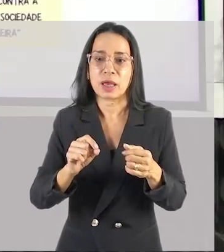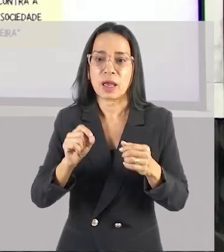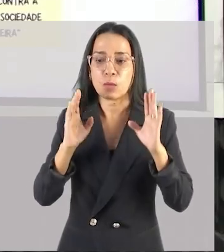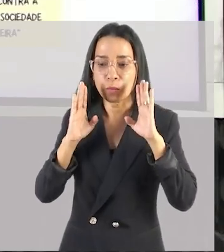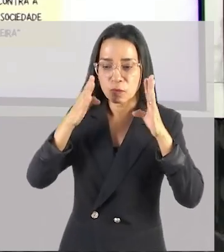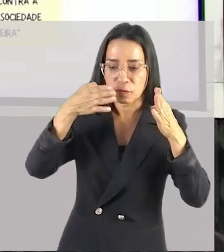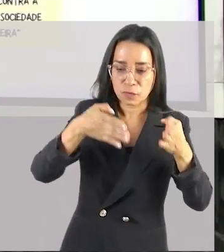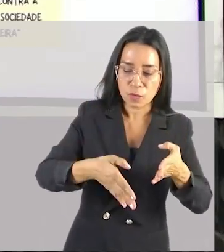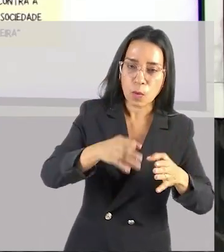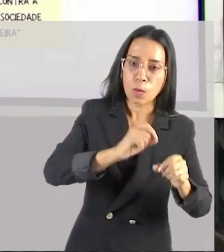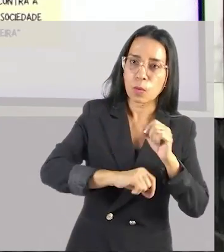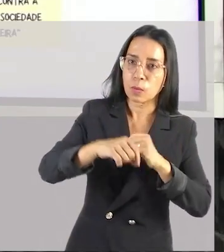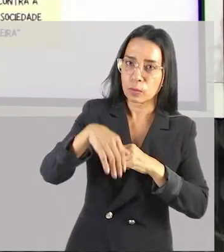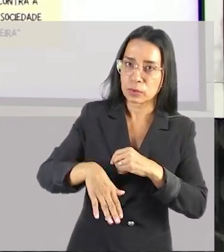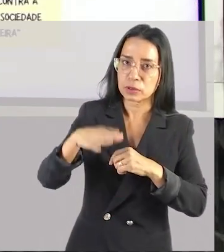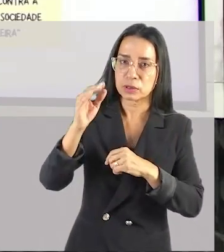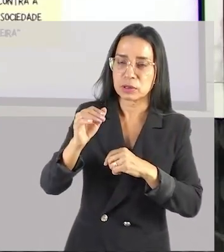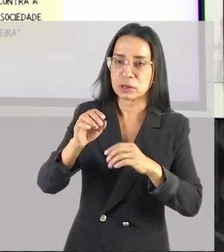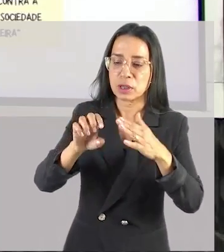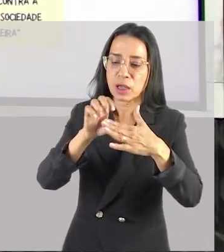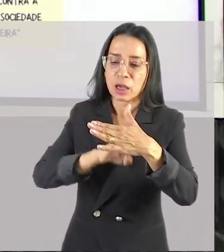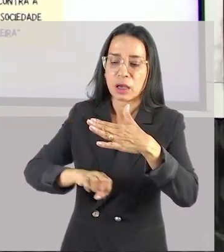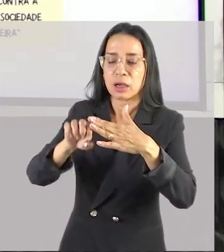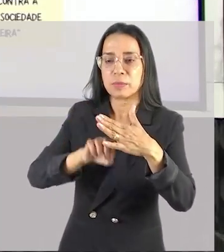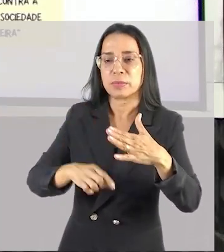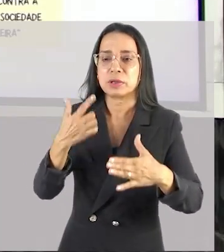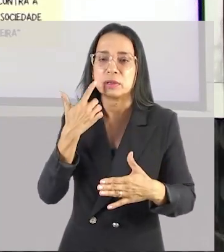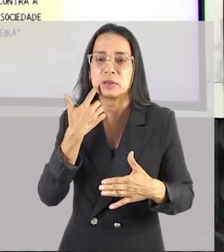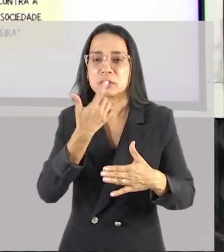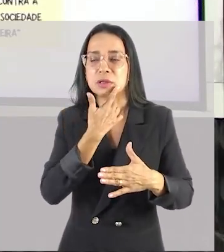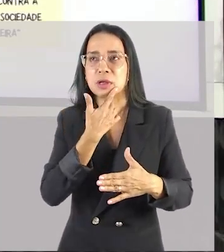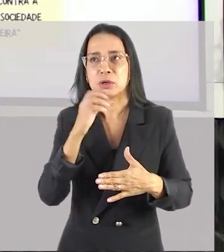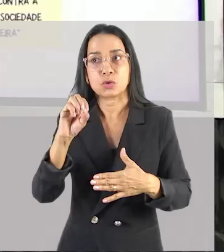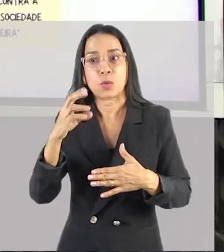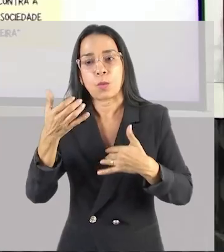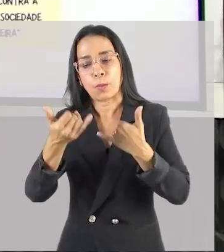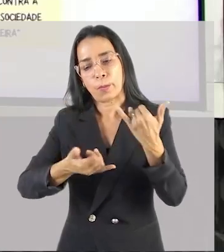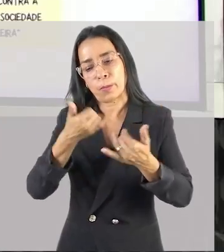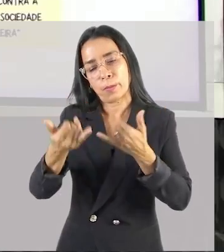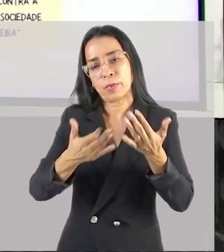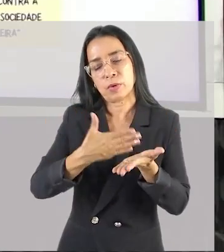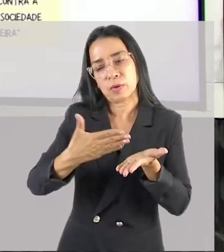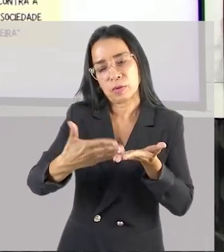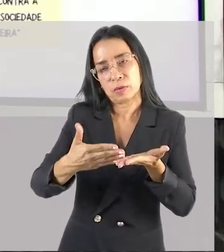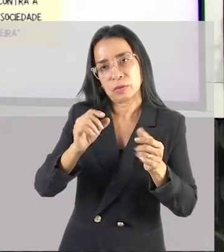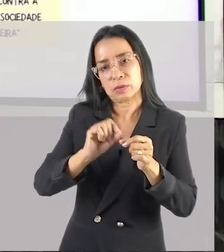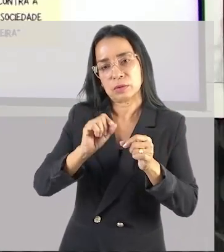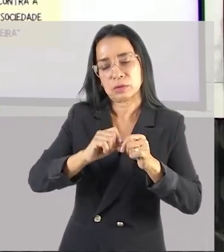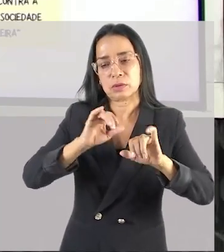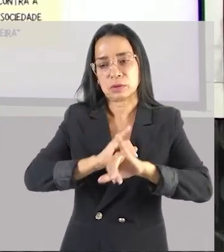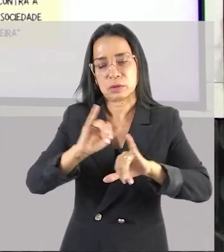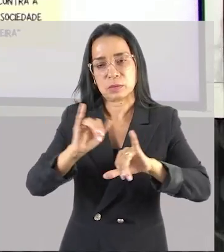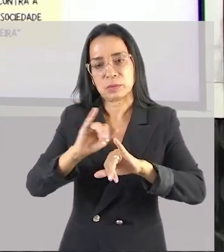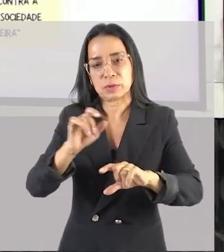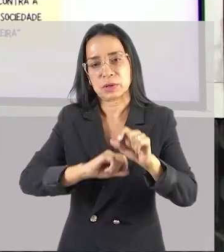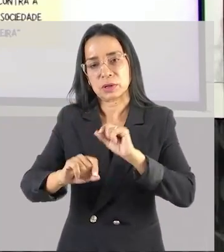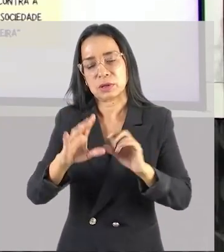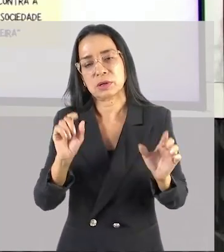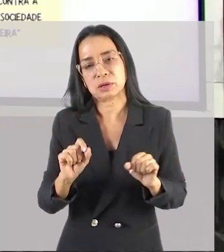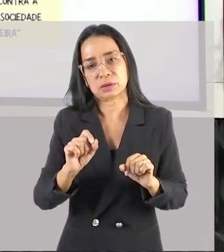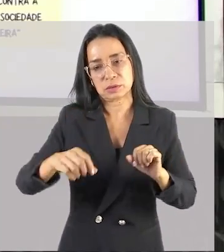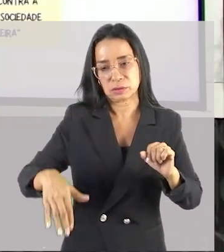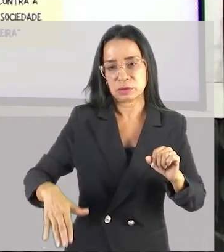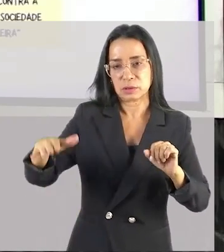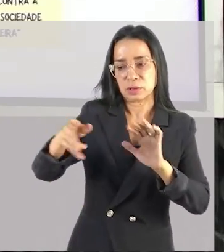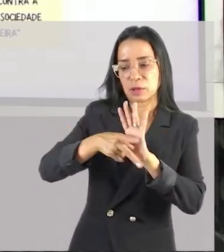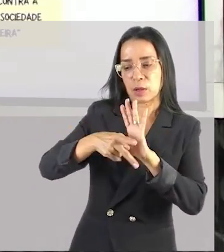grande empresa de lanchonetes que começa, né, ou de brinquedos, que começa a fazer altas propagandas e massivas propagandas para